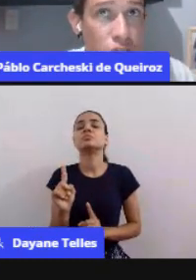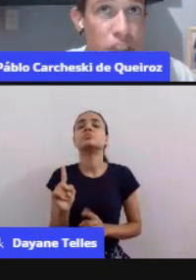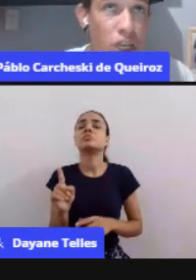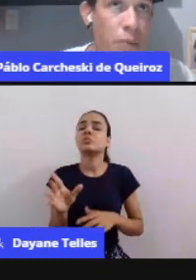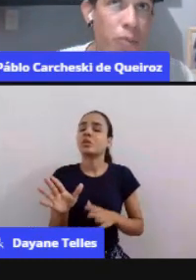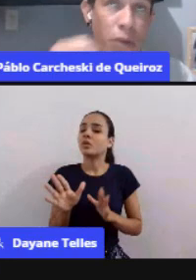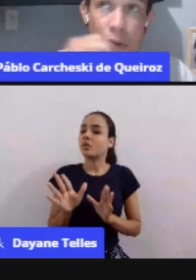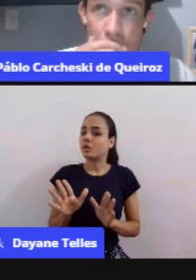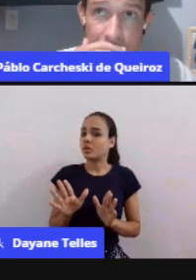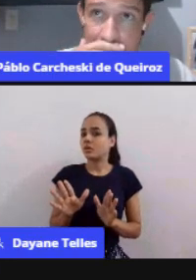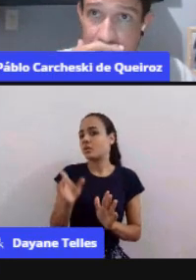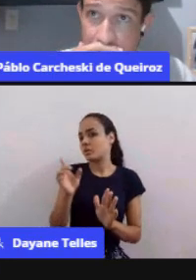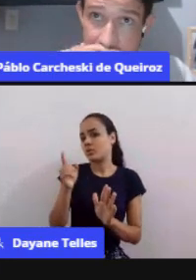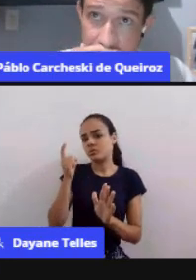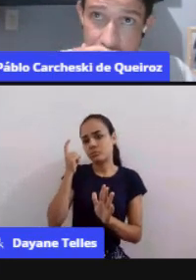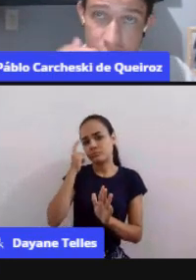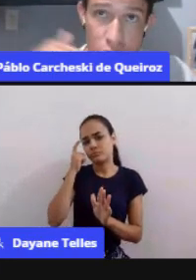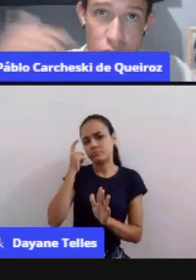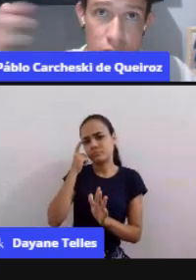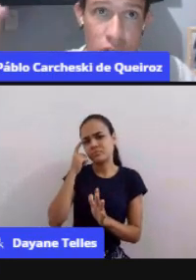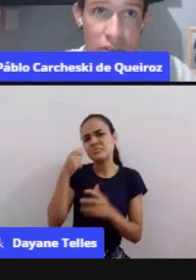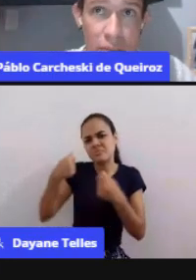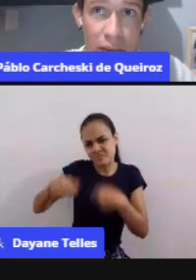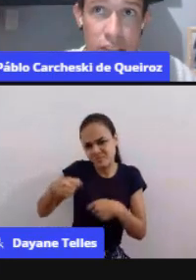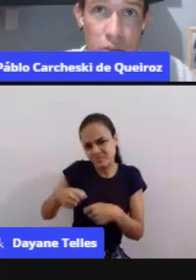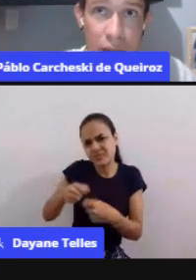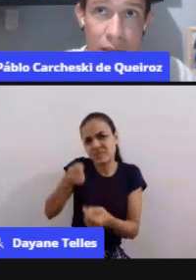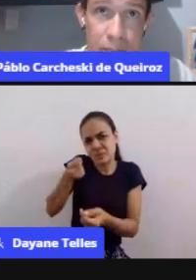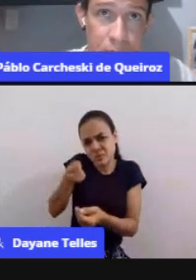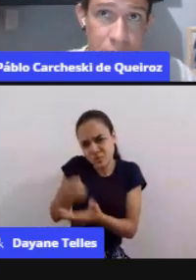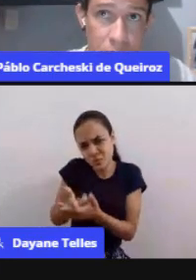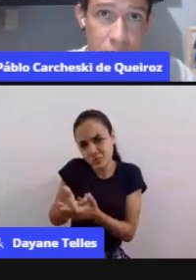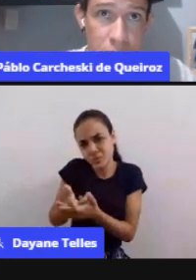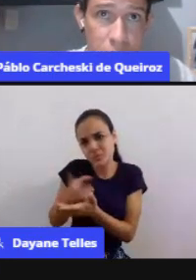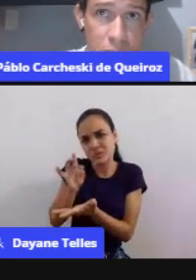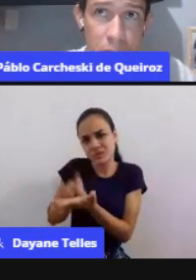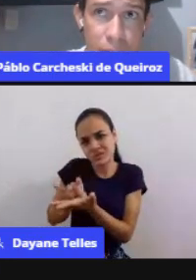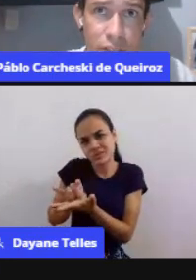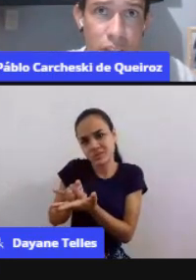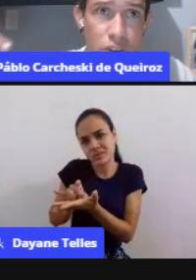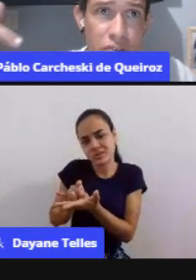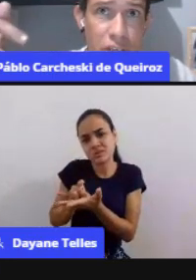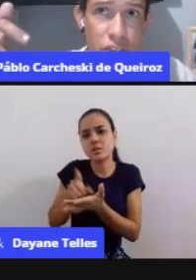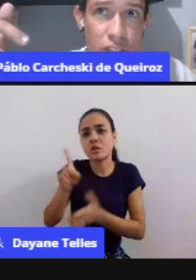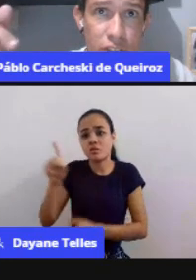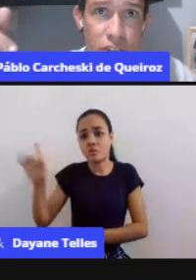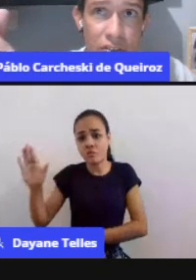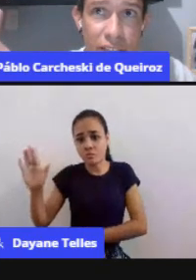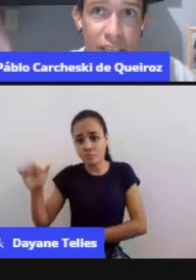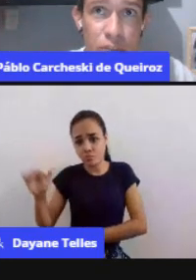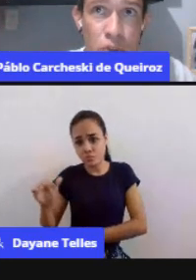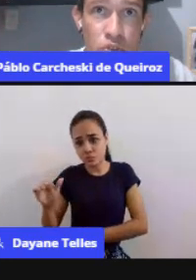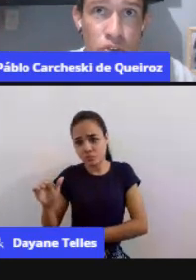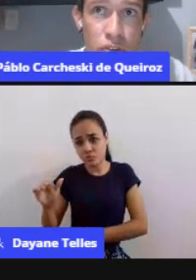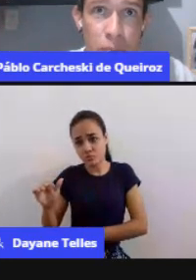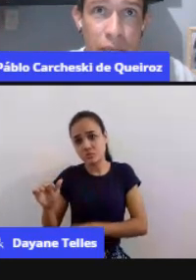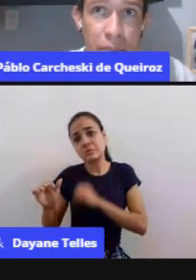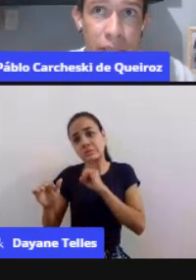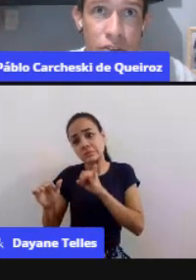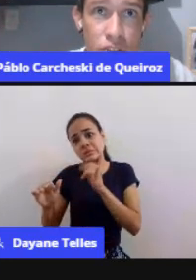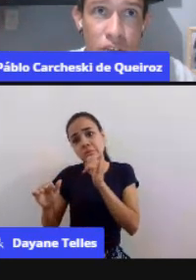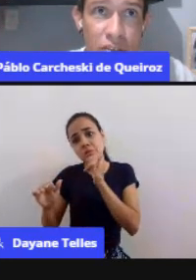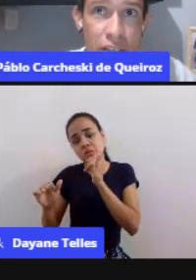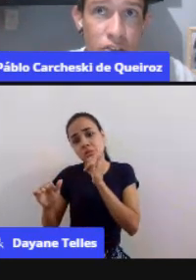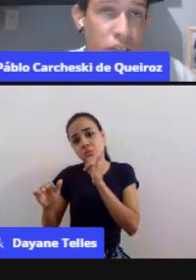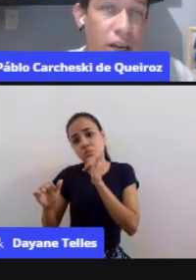que quando eu vejo uma promoção, que se eu levar mais, eu vou pagar menos, né? Igual você falou, né? Talvez se eu levar 10 produtos, eu